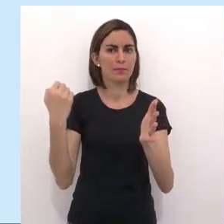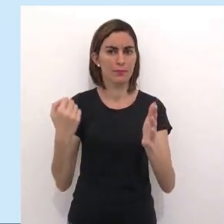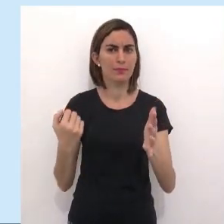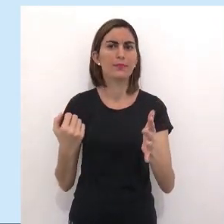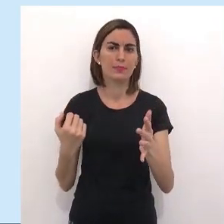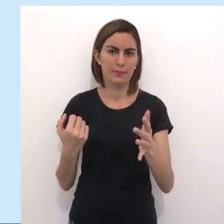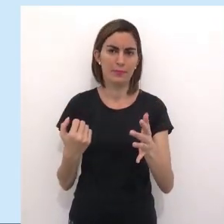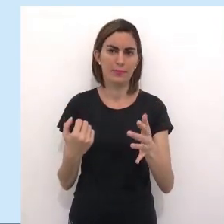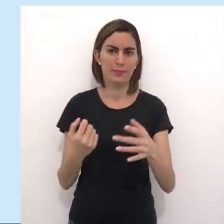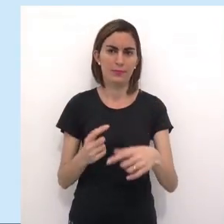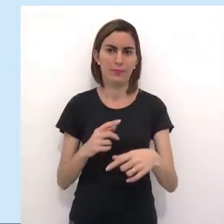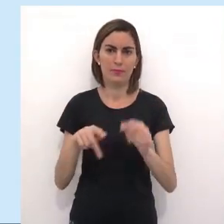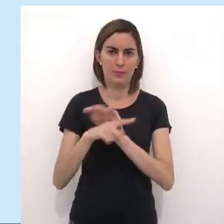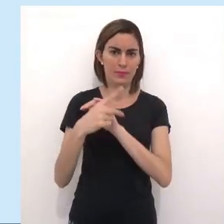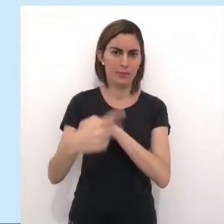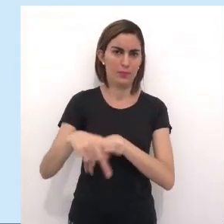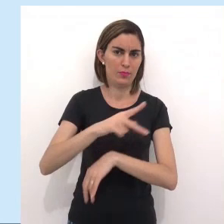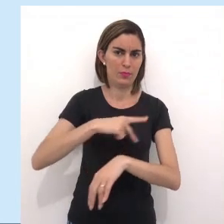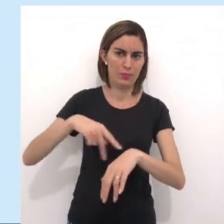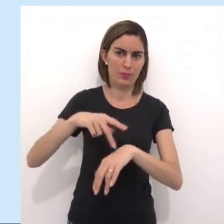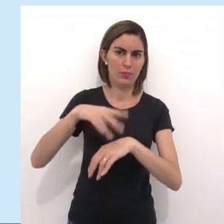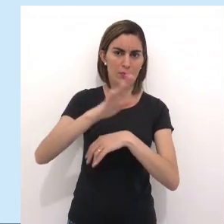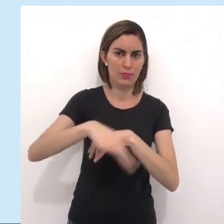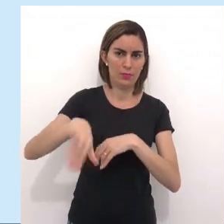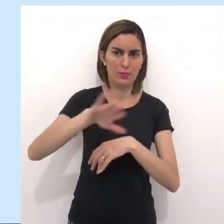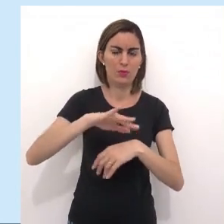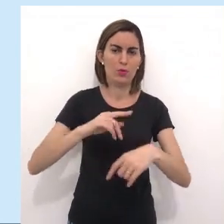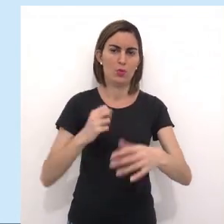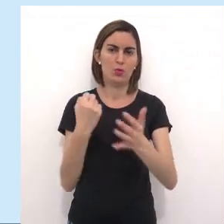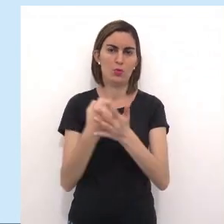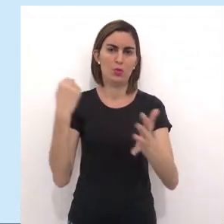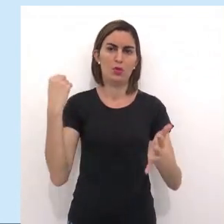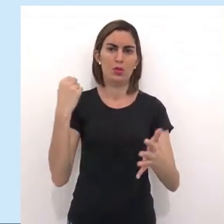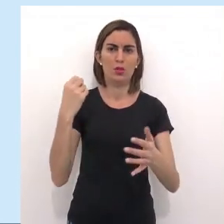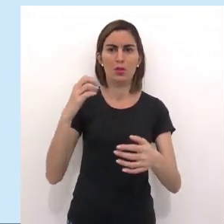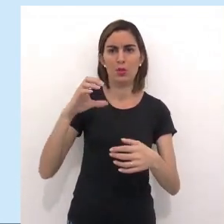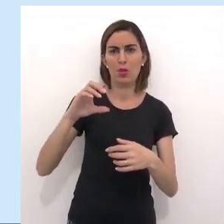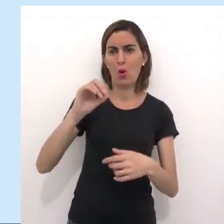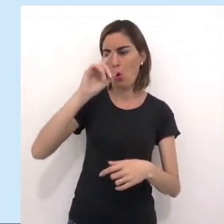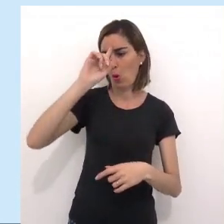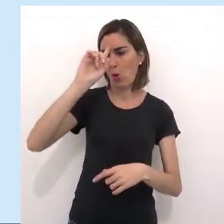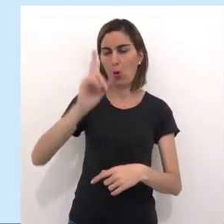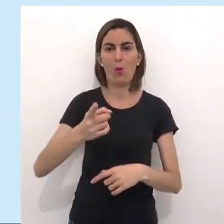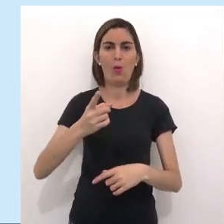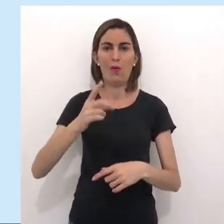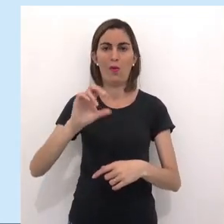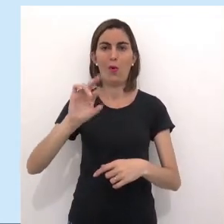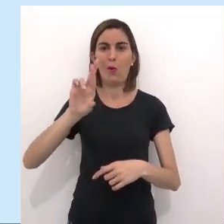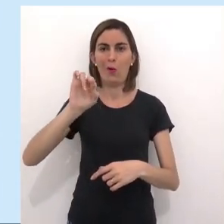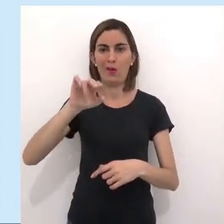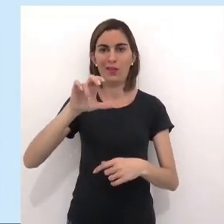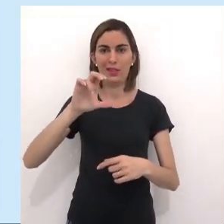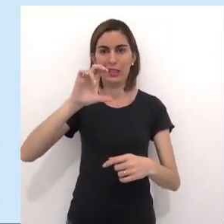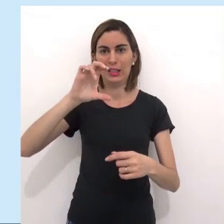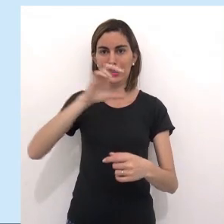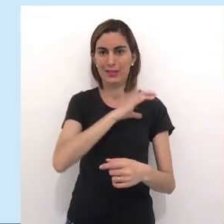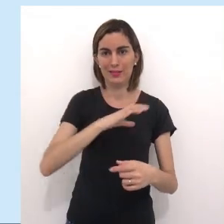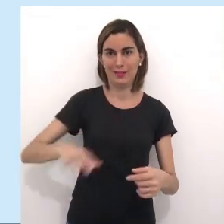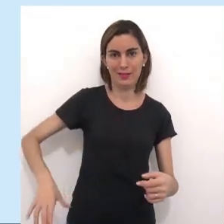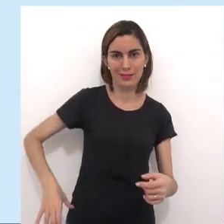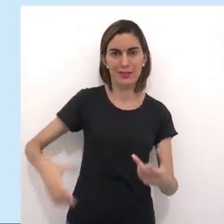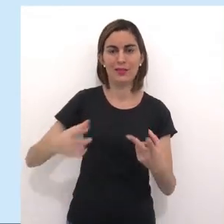simplesmente dos seus navios, né, o símbolo da ordem, né, do cristianismo, né,